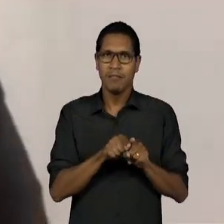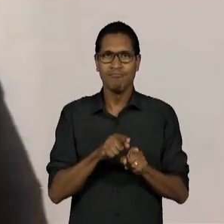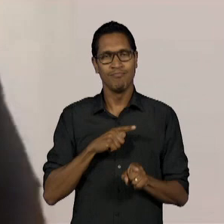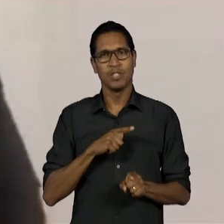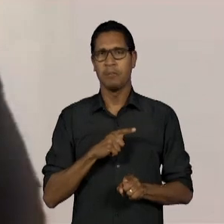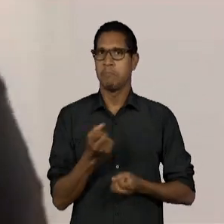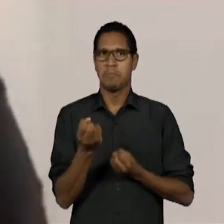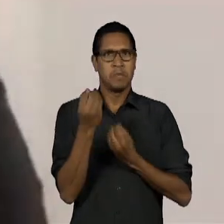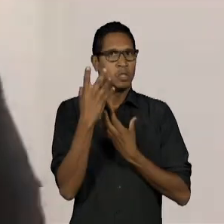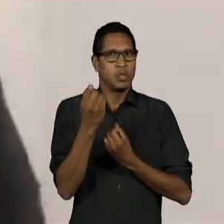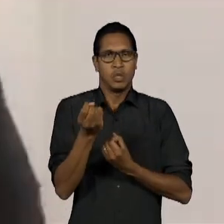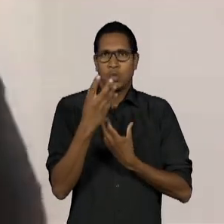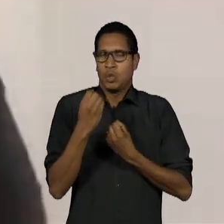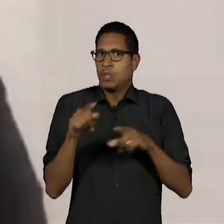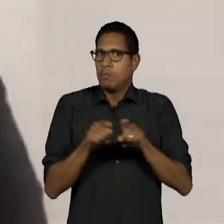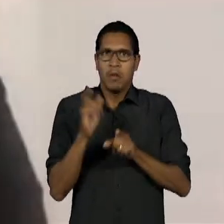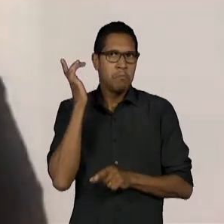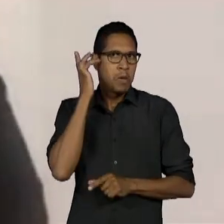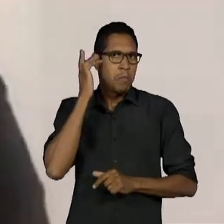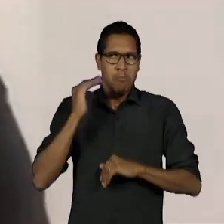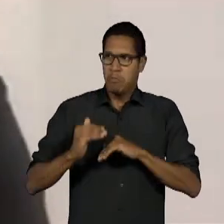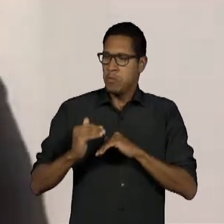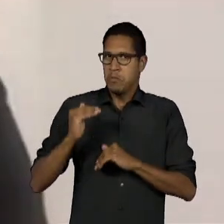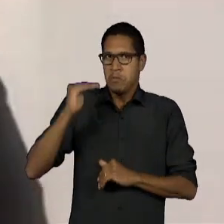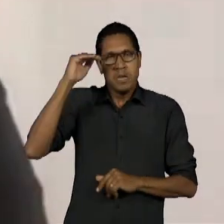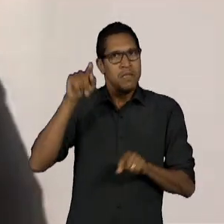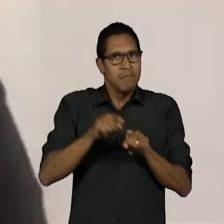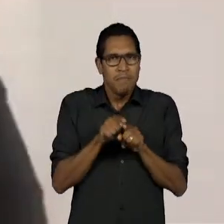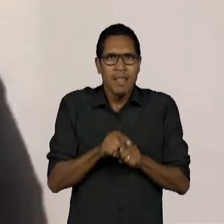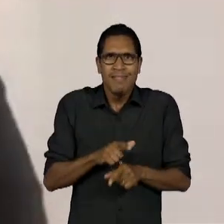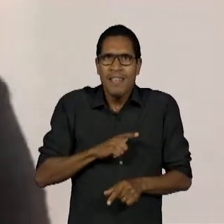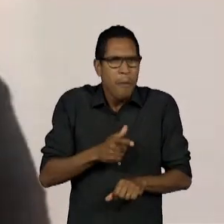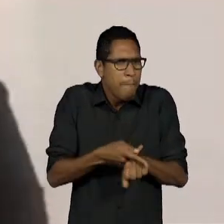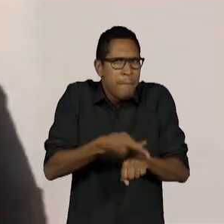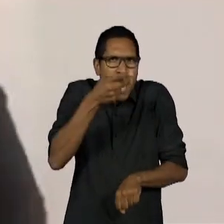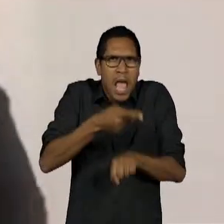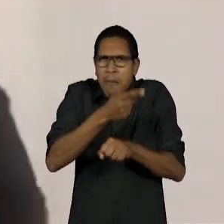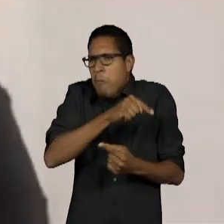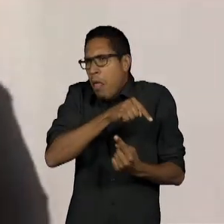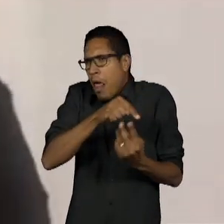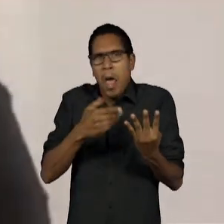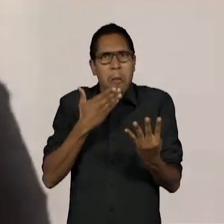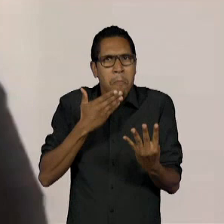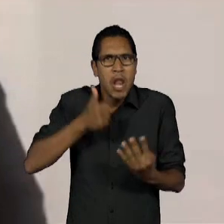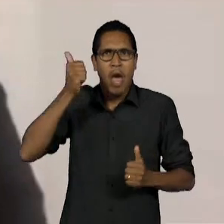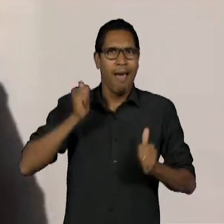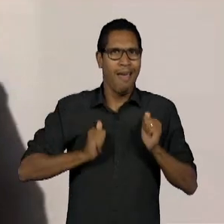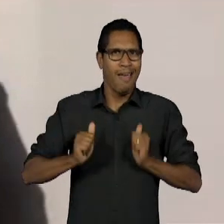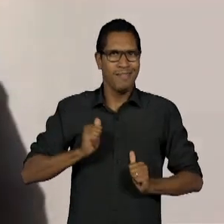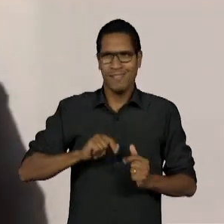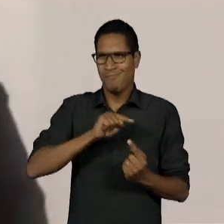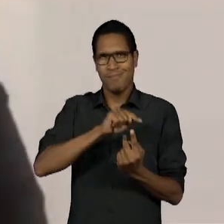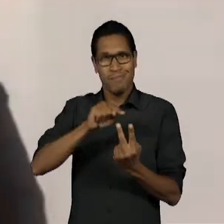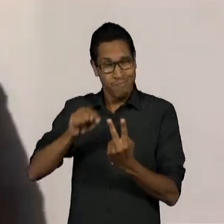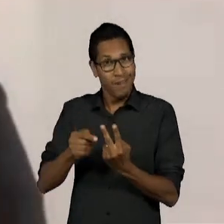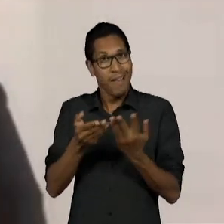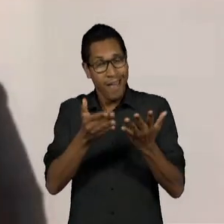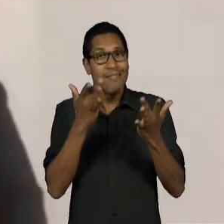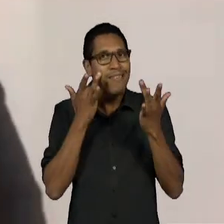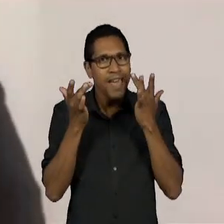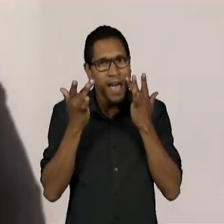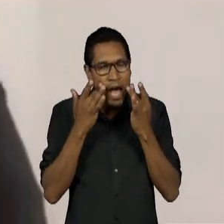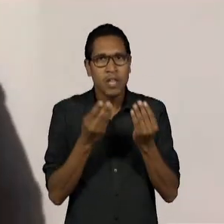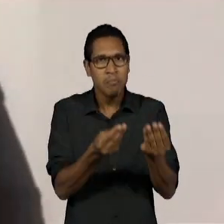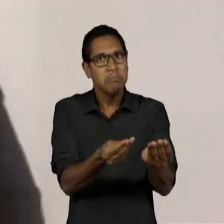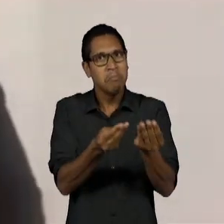a minha realização. Eu ganhei todos os prêmios, prêmio de melhor atriz, todos os prêmios relativos ao